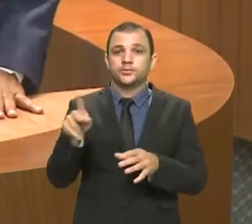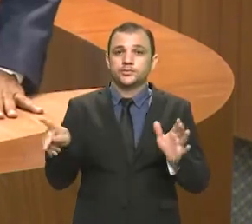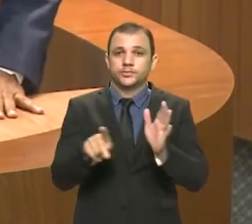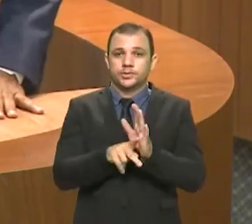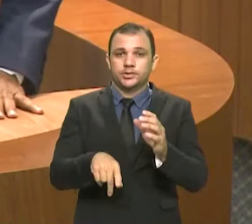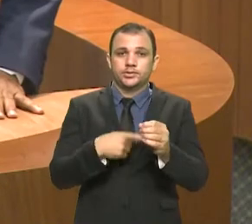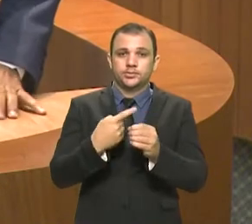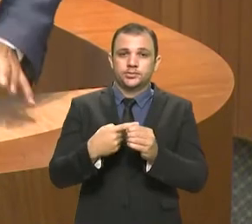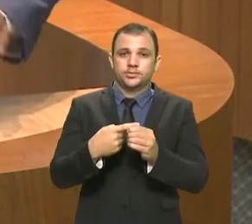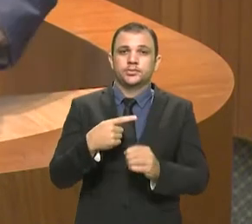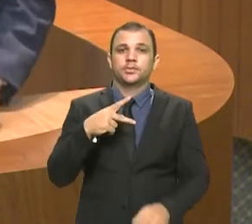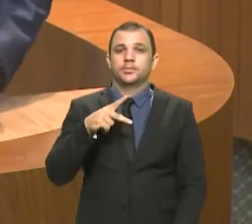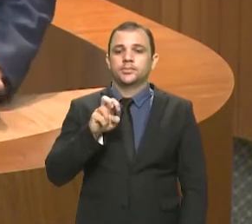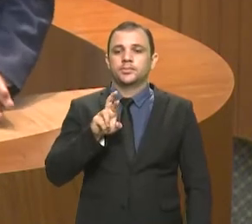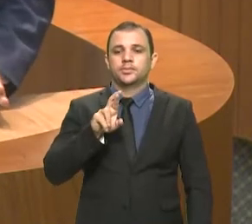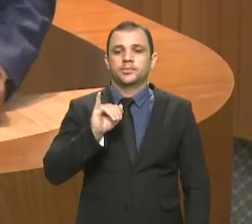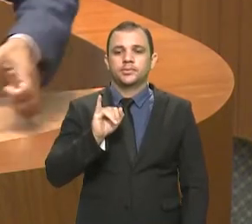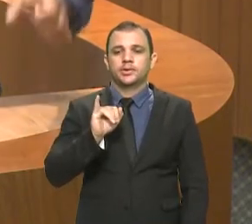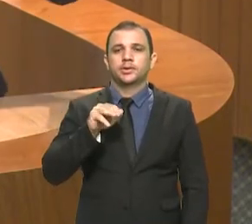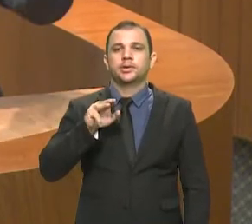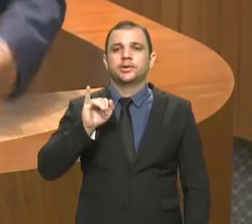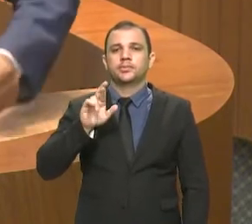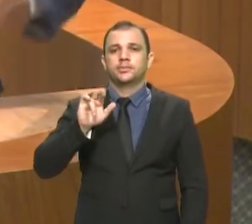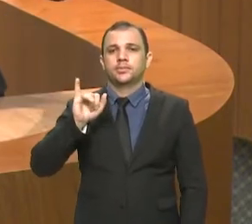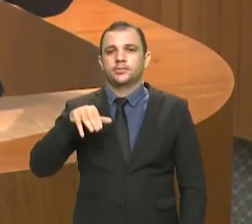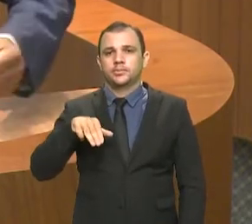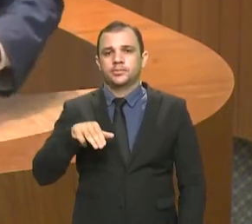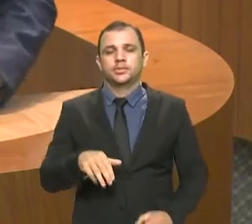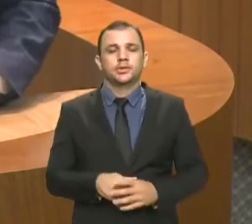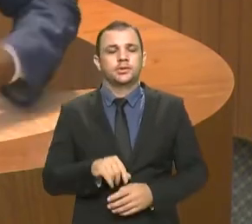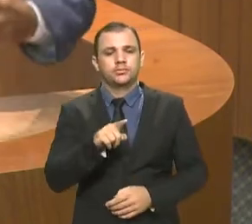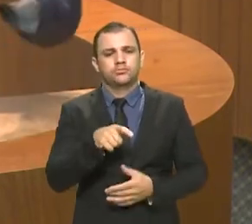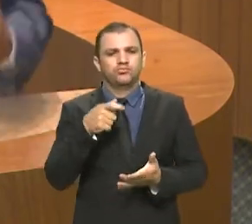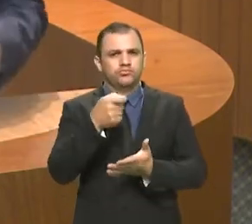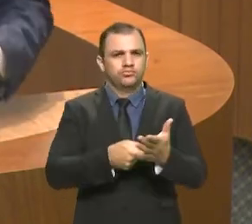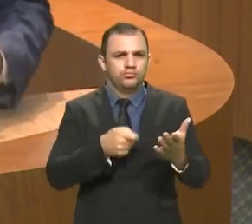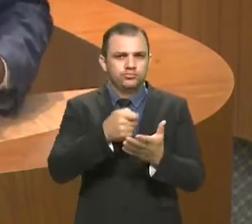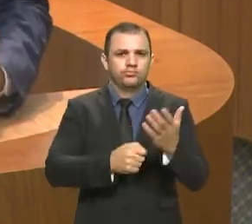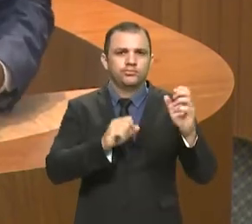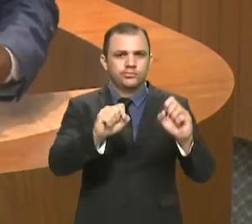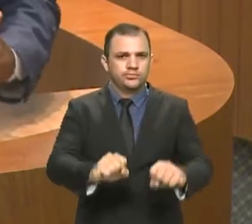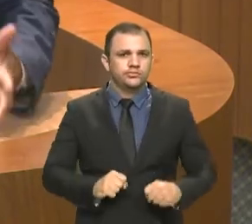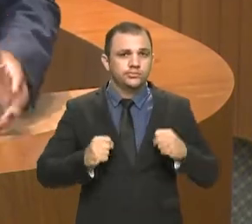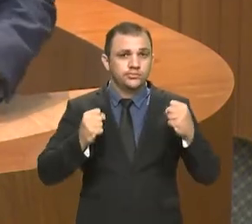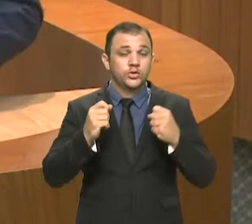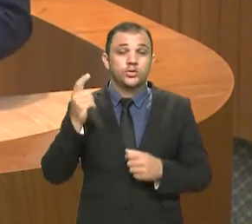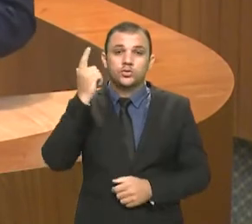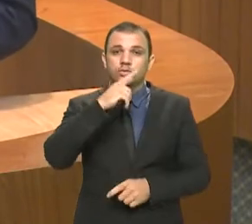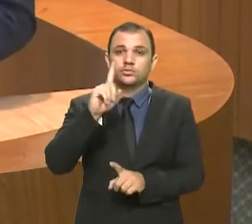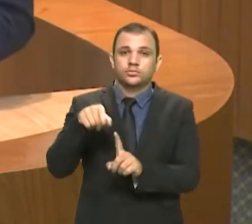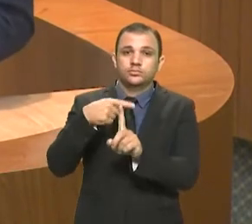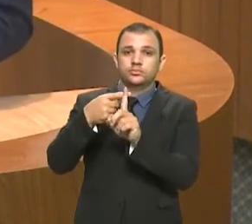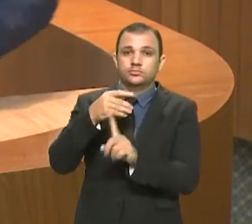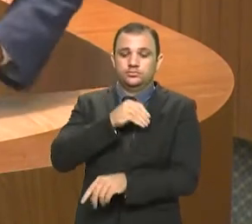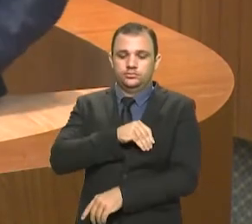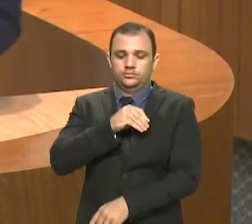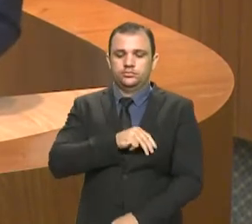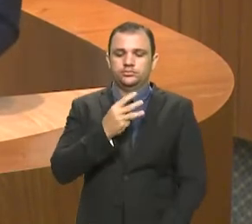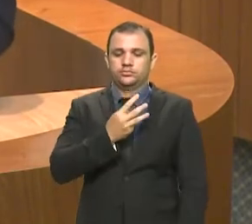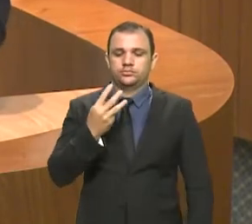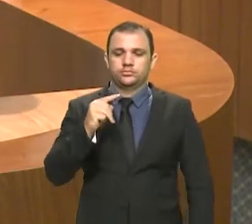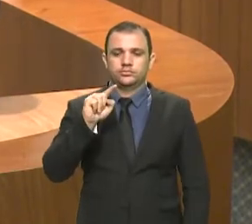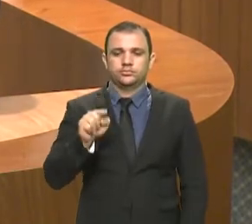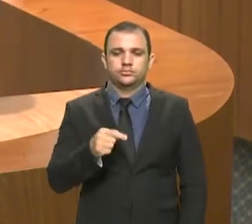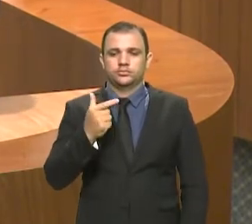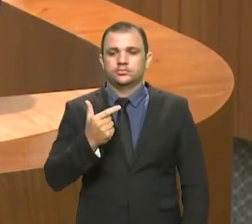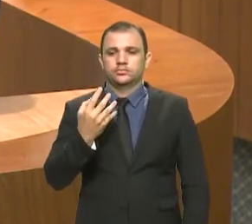Perimirim. Os professores de Perimirim, com muita luta, com muita resistência, conseguiram o reajuste de 33,24%. O